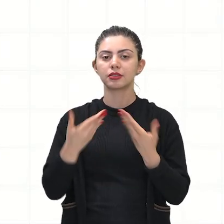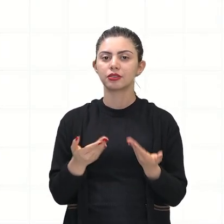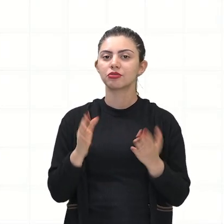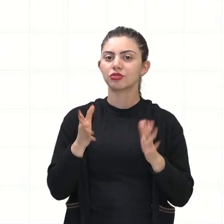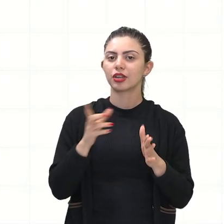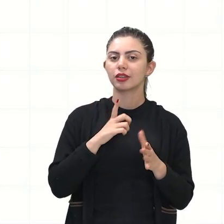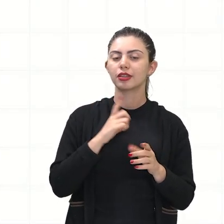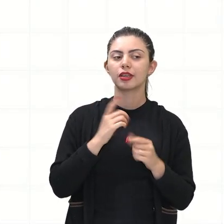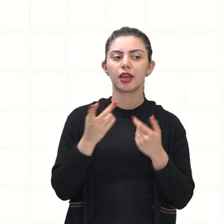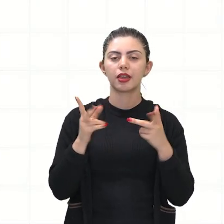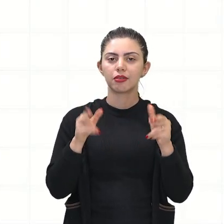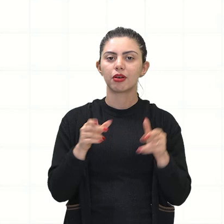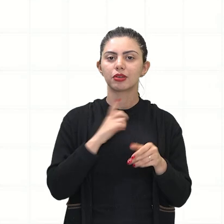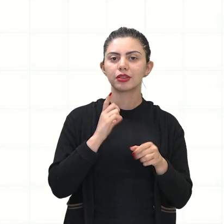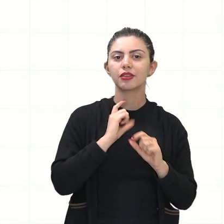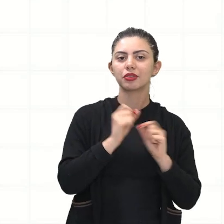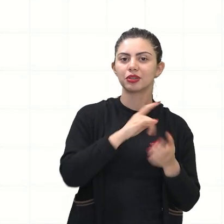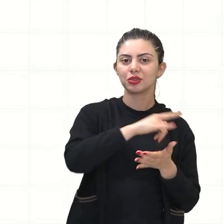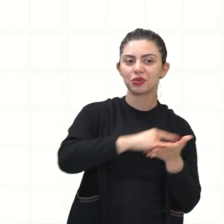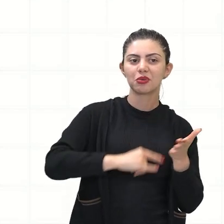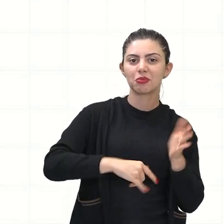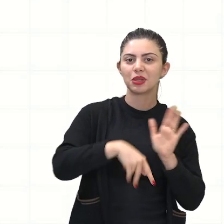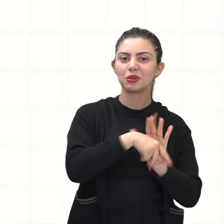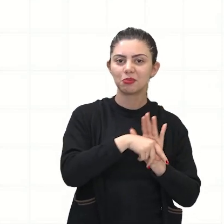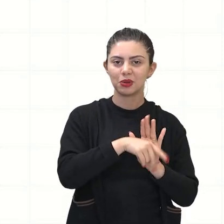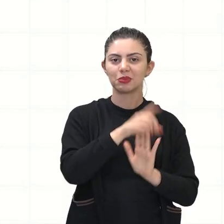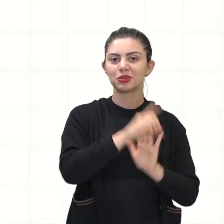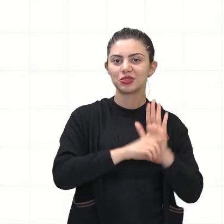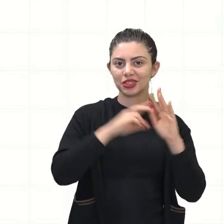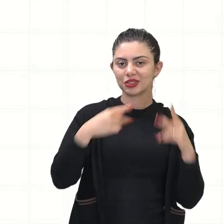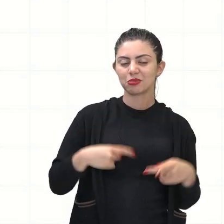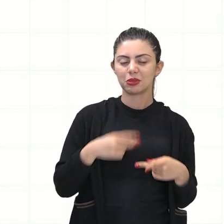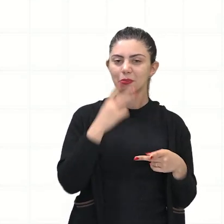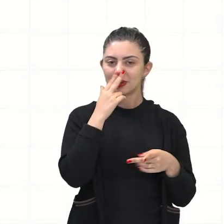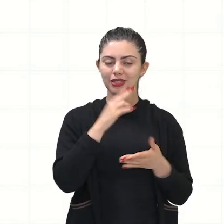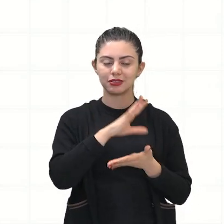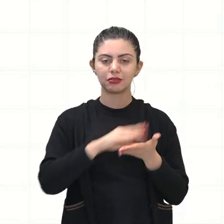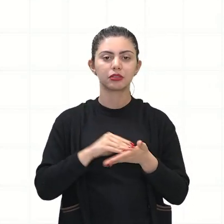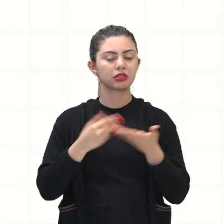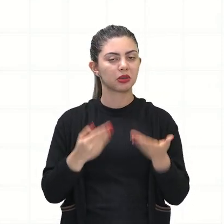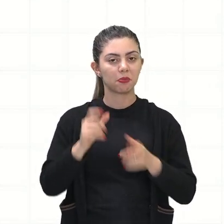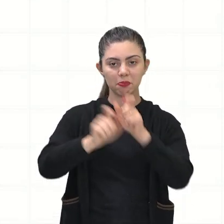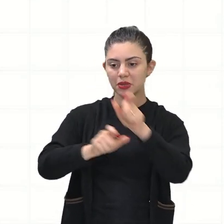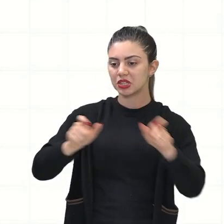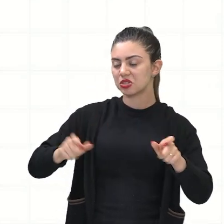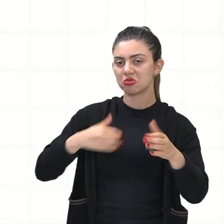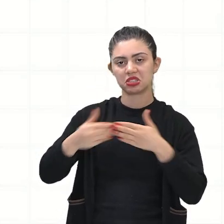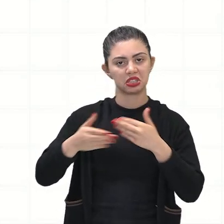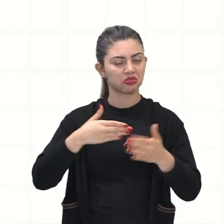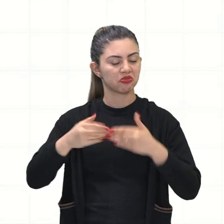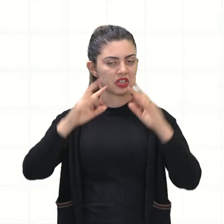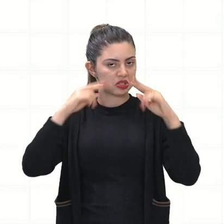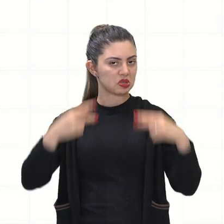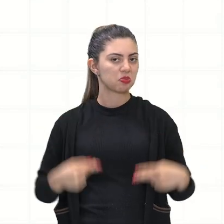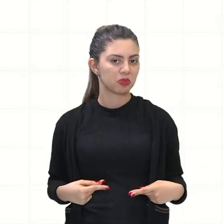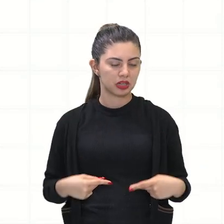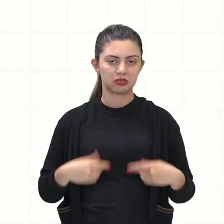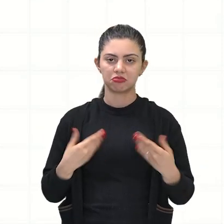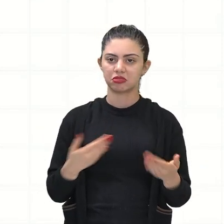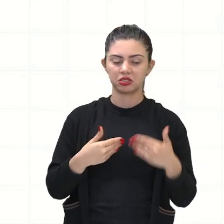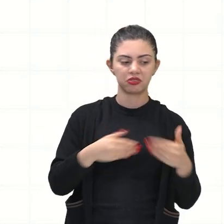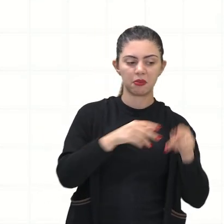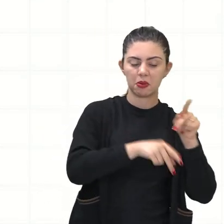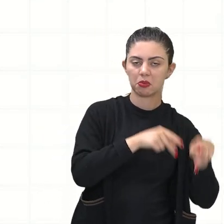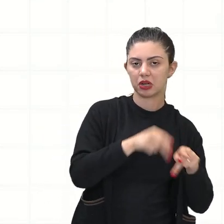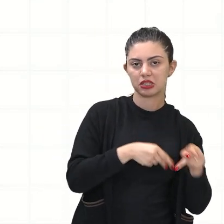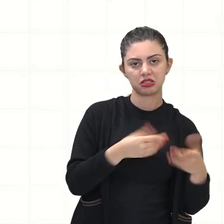foi colocado na Declaração Universal dos Direitos Humanos, que todo ser humano, independente de cor, de